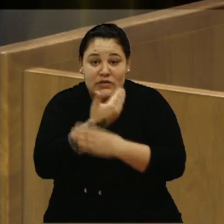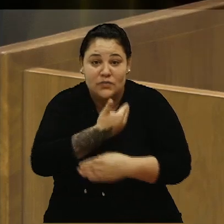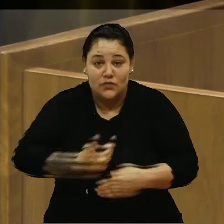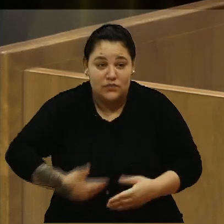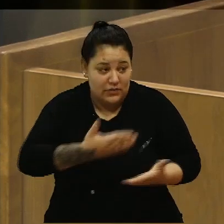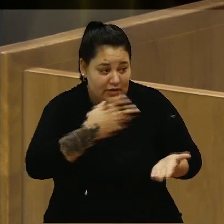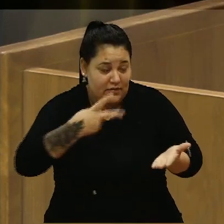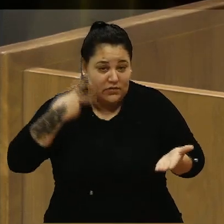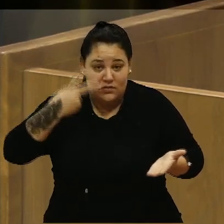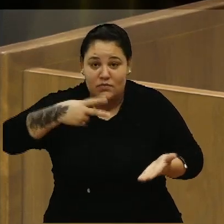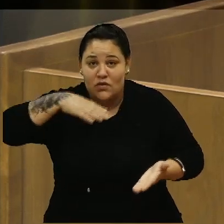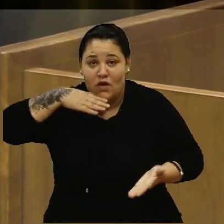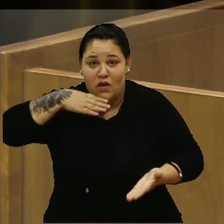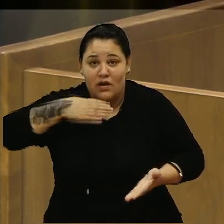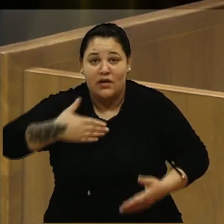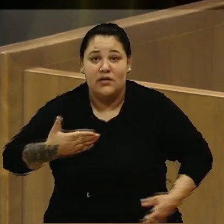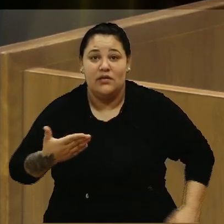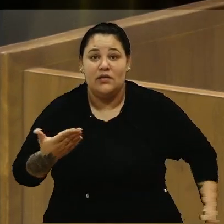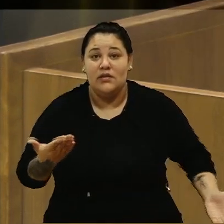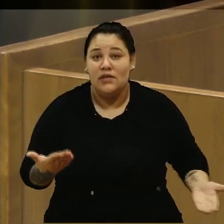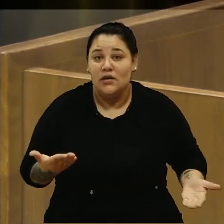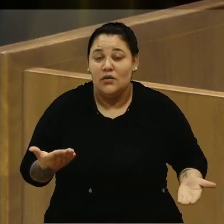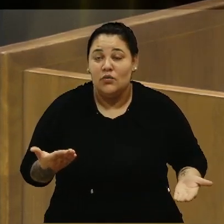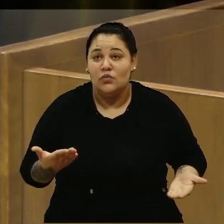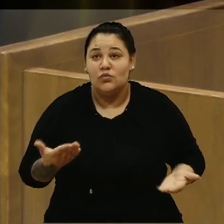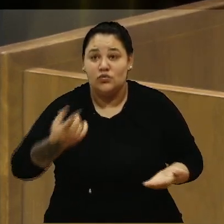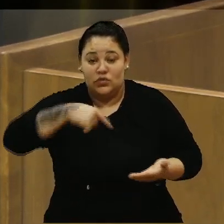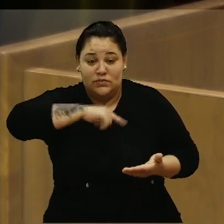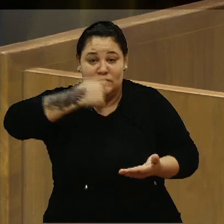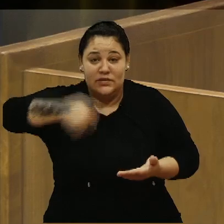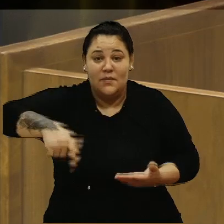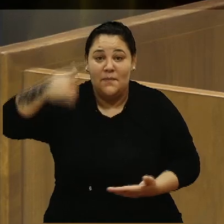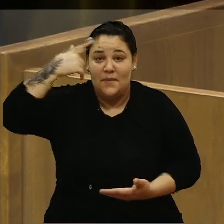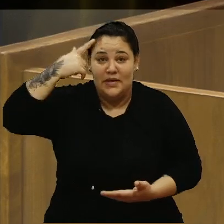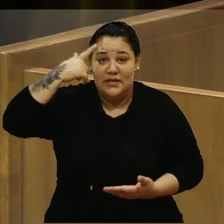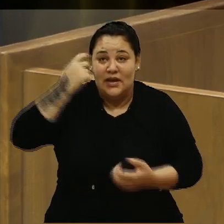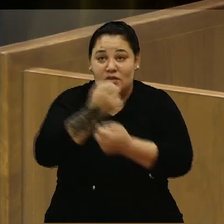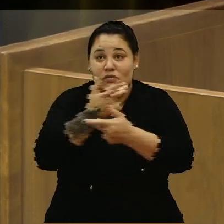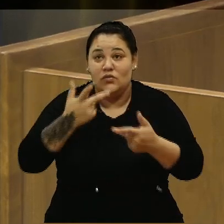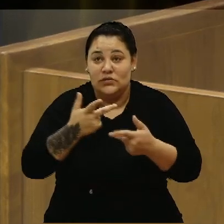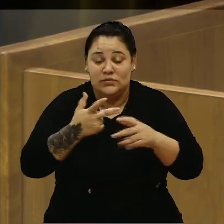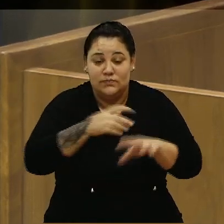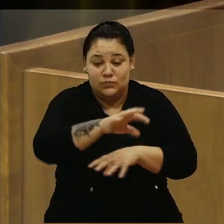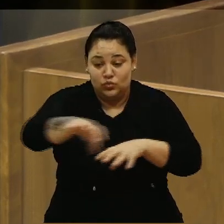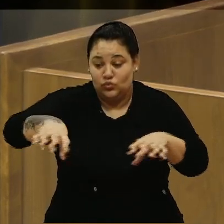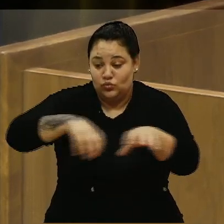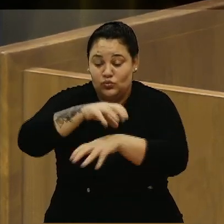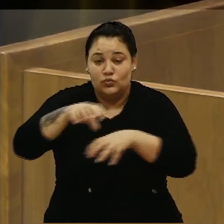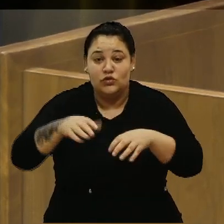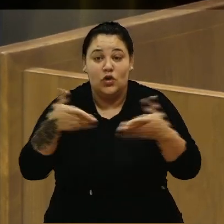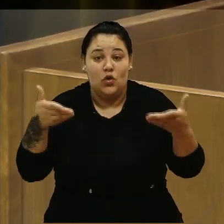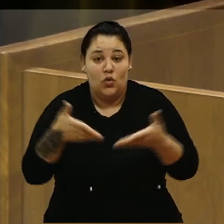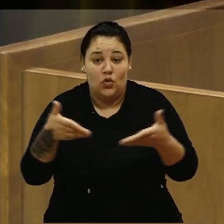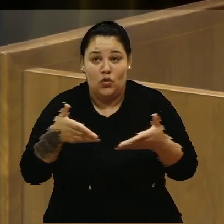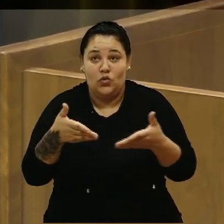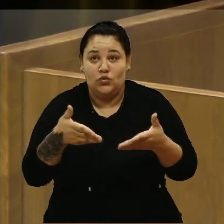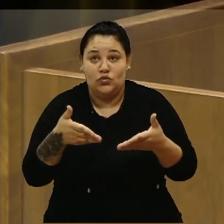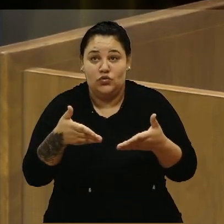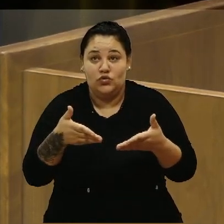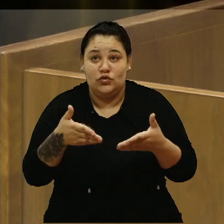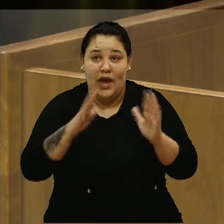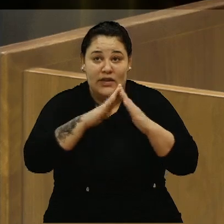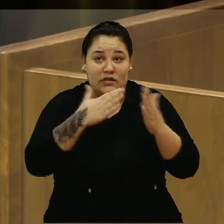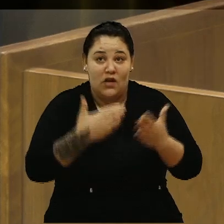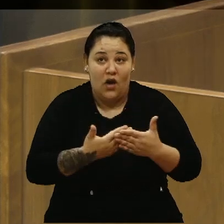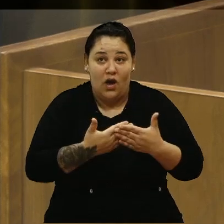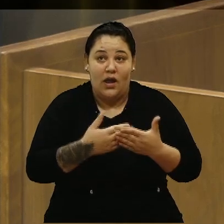Bortola. Então, nós precisamos pensar em alternativas intersetoriais. Hoje a escola, ela trata de milhares